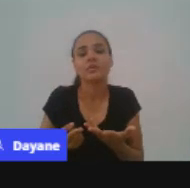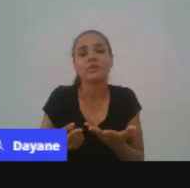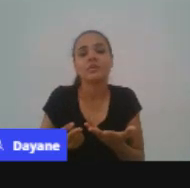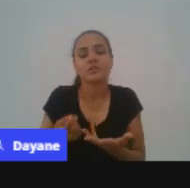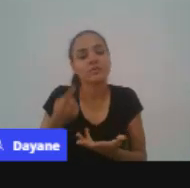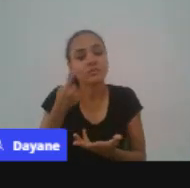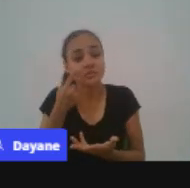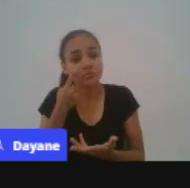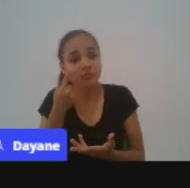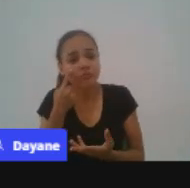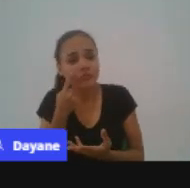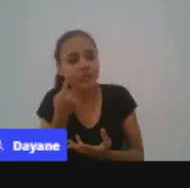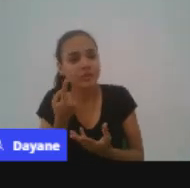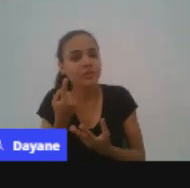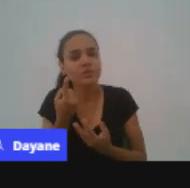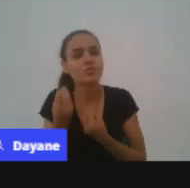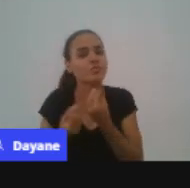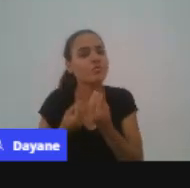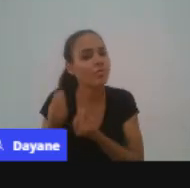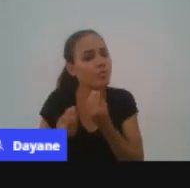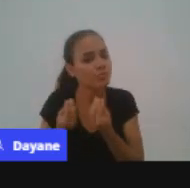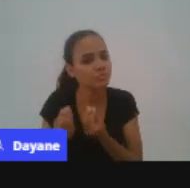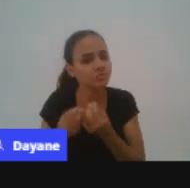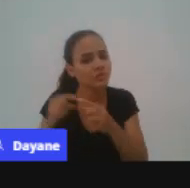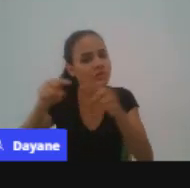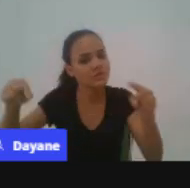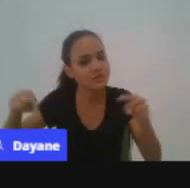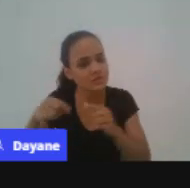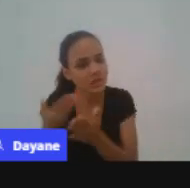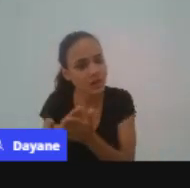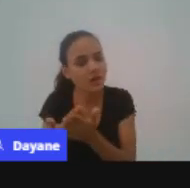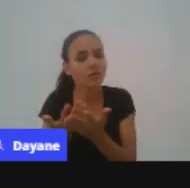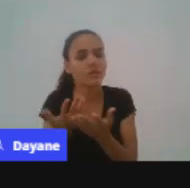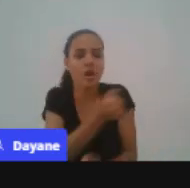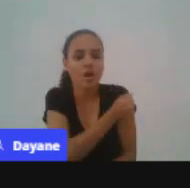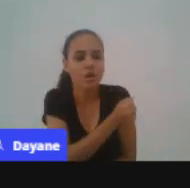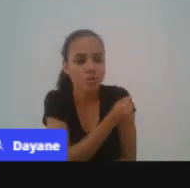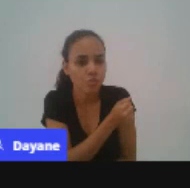aquela turma sua, tanto por aluno como por sala, ou até